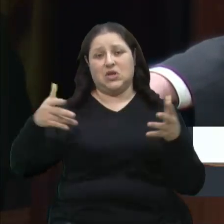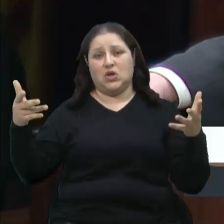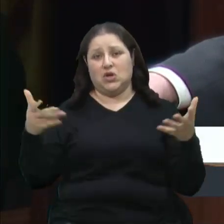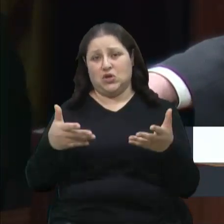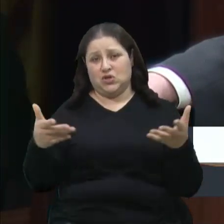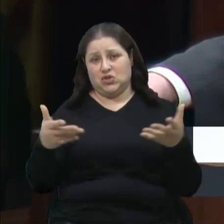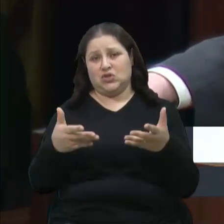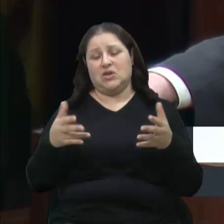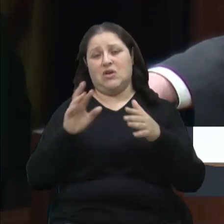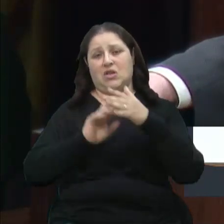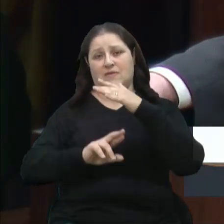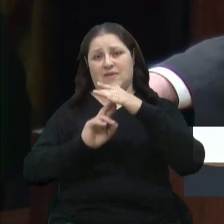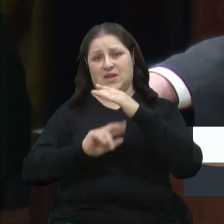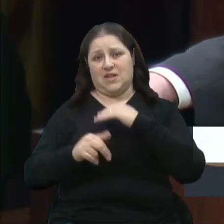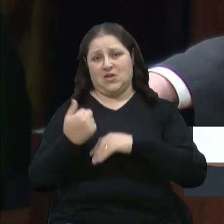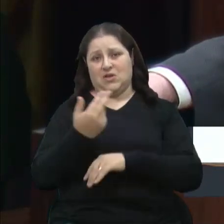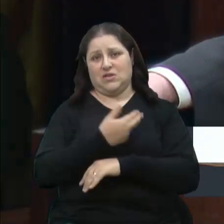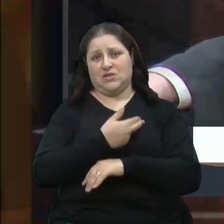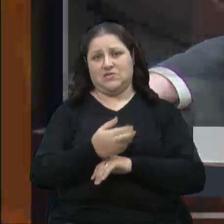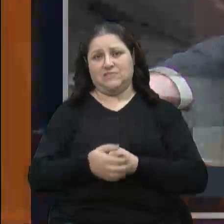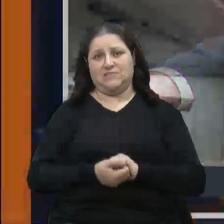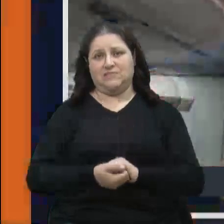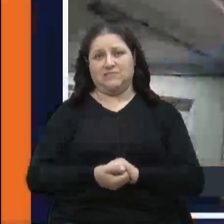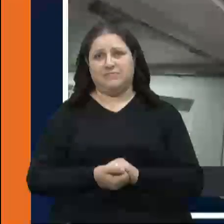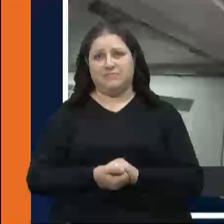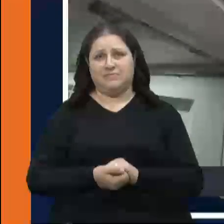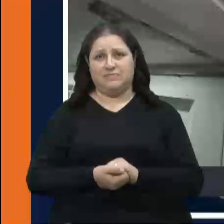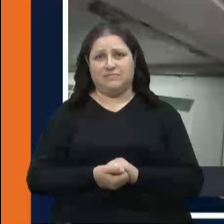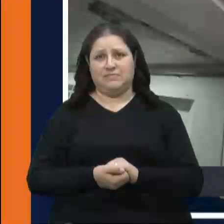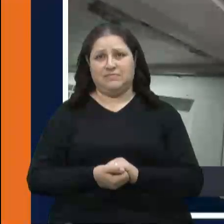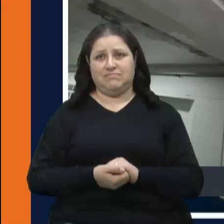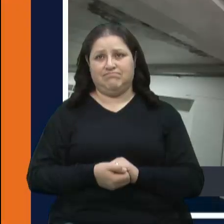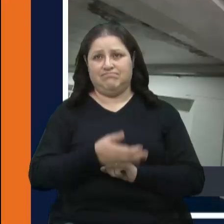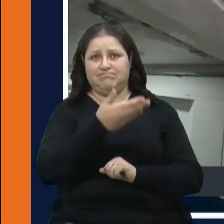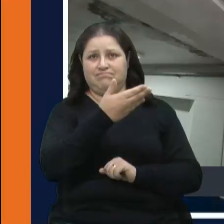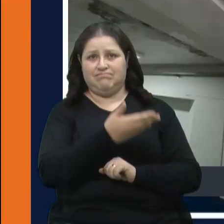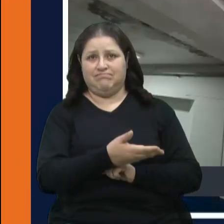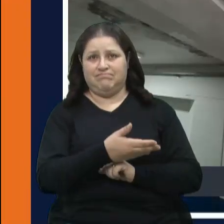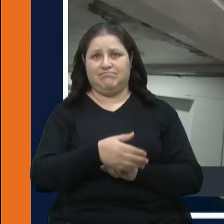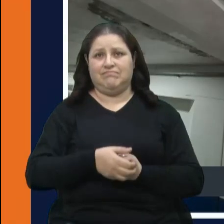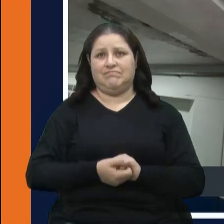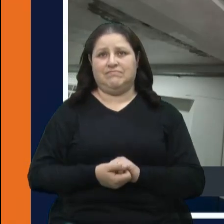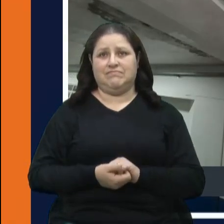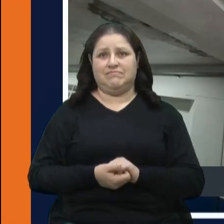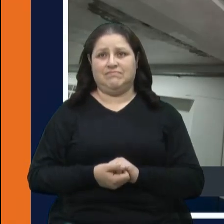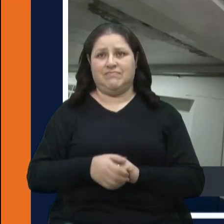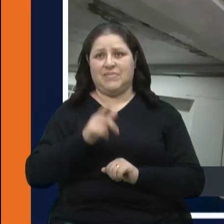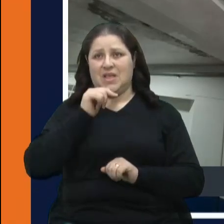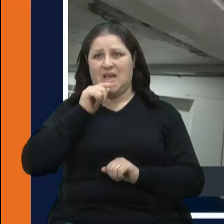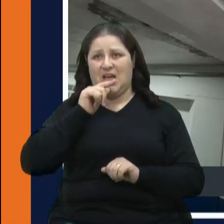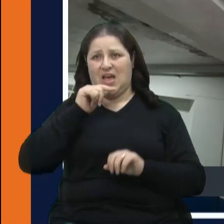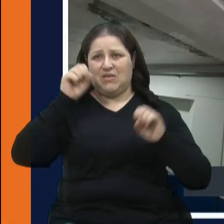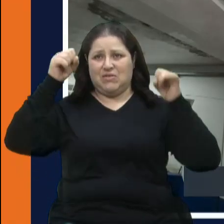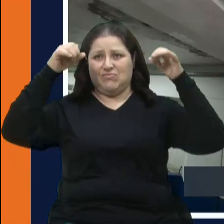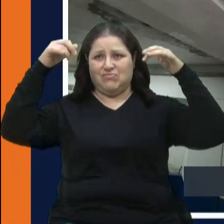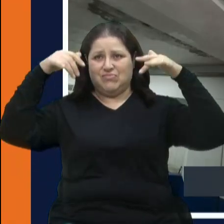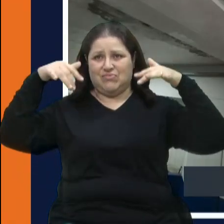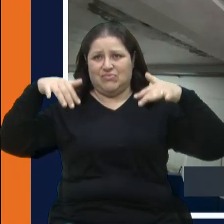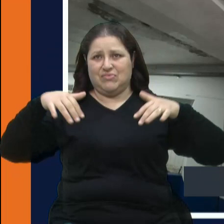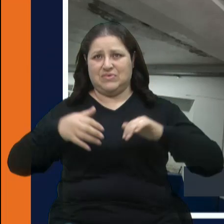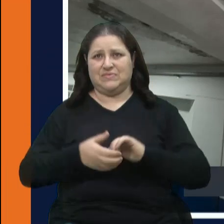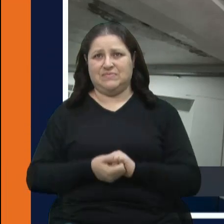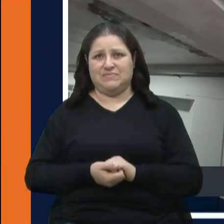da nossa rodoviária. Ali no telão nós temos infiltrações, temos